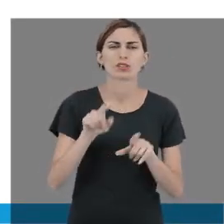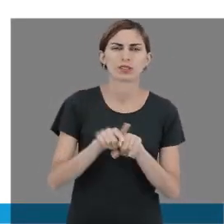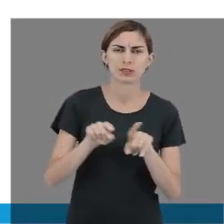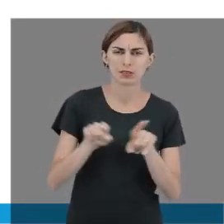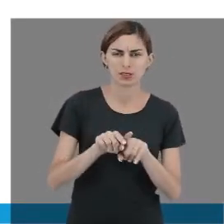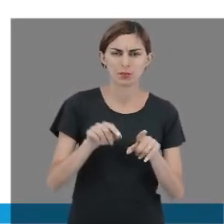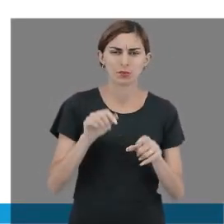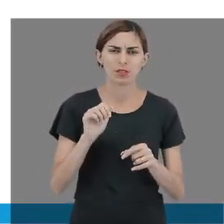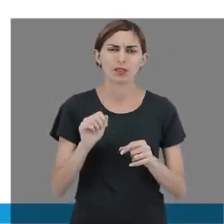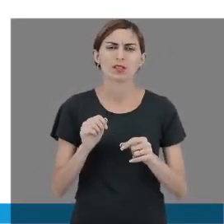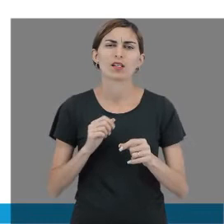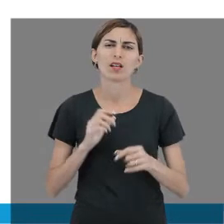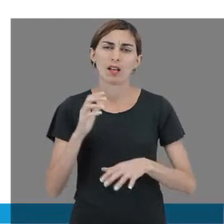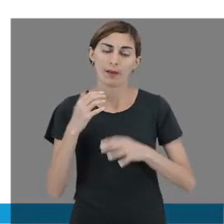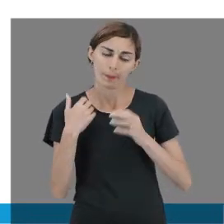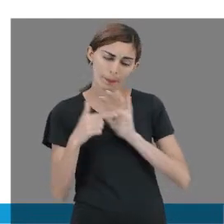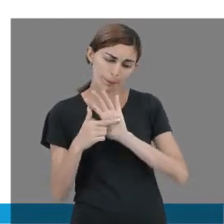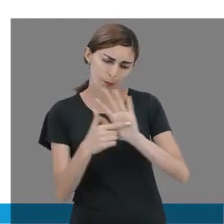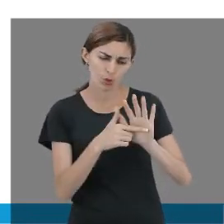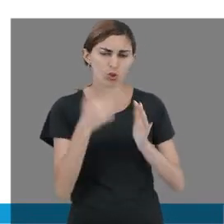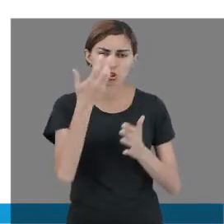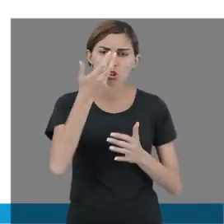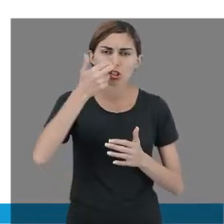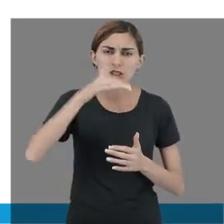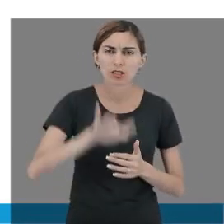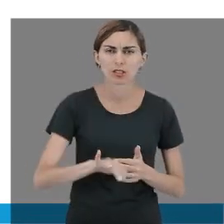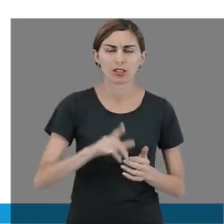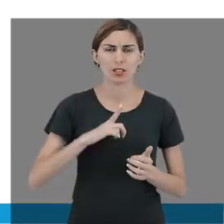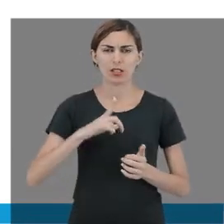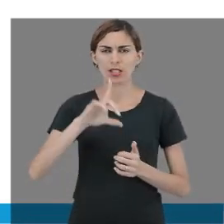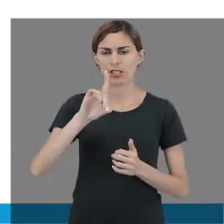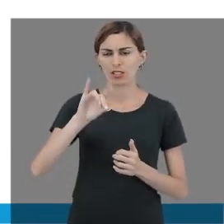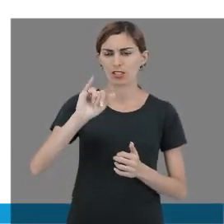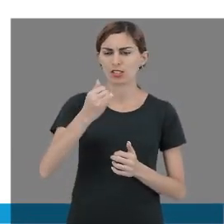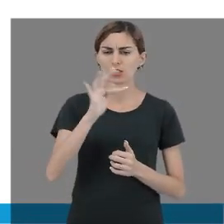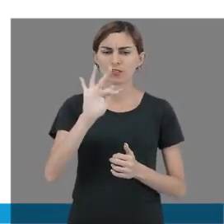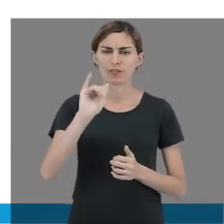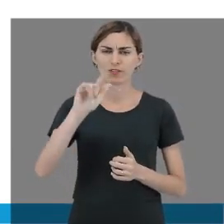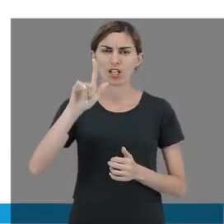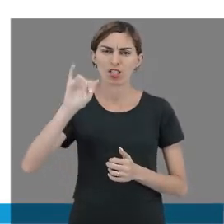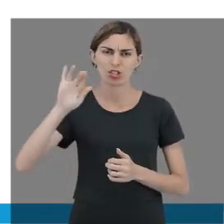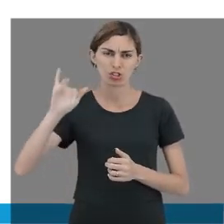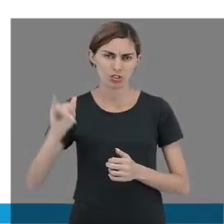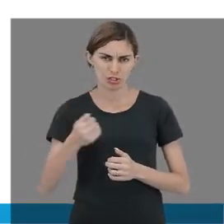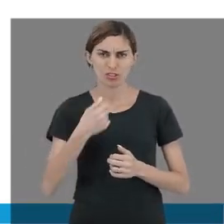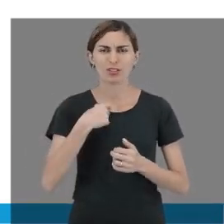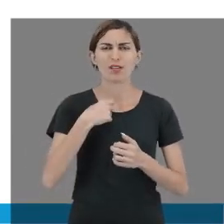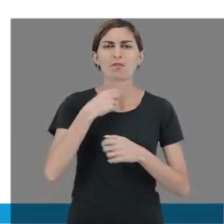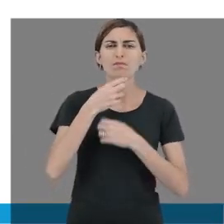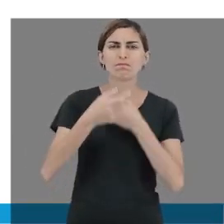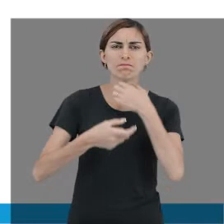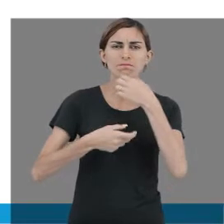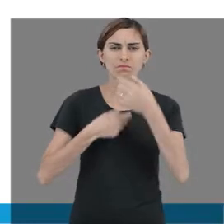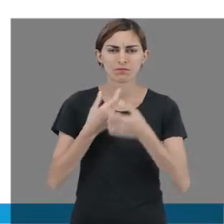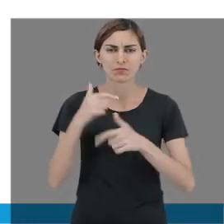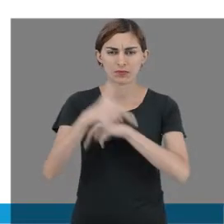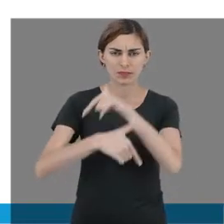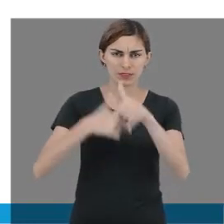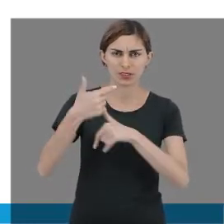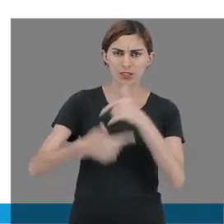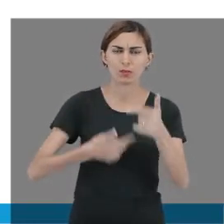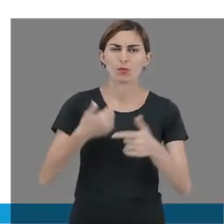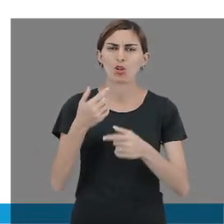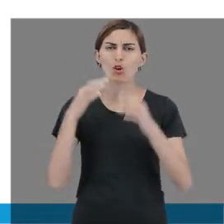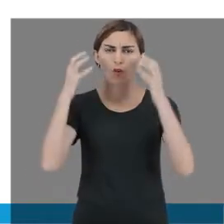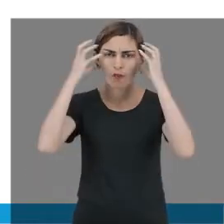pela boca, e quando a gente vai botar na balança o risco-benefício, o risco é muito maior do que o benefício, e as deformidades ortopédicas. E aí você pode ver